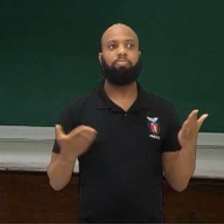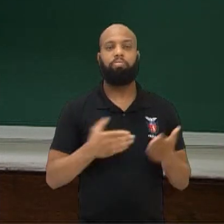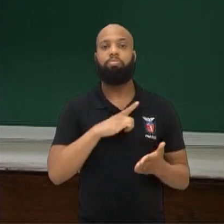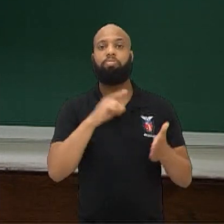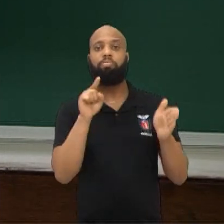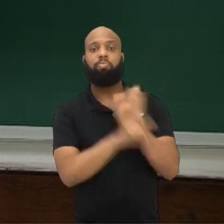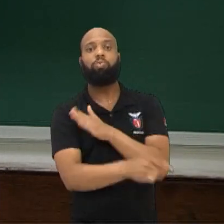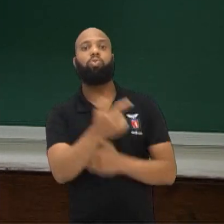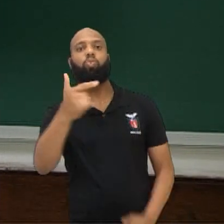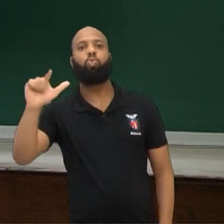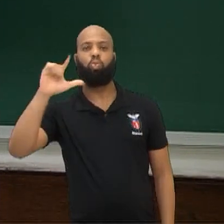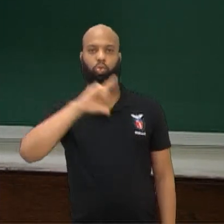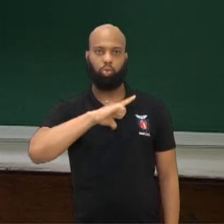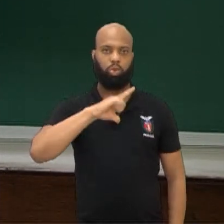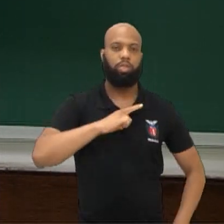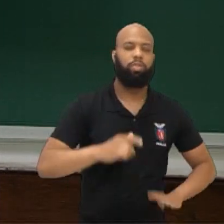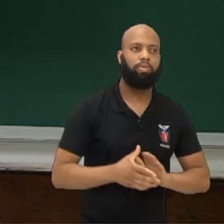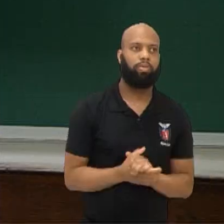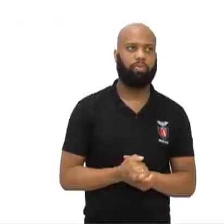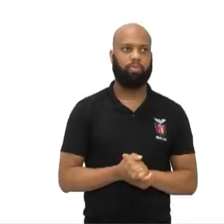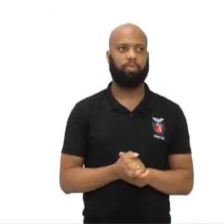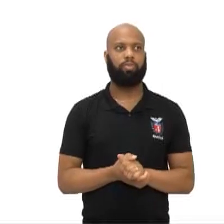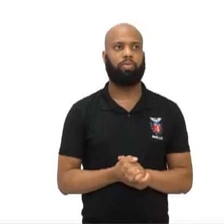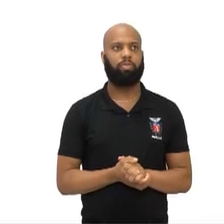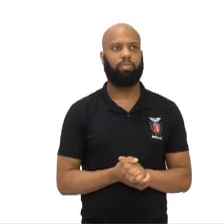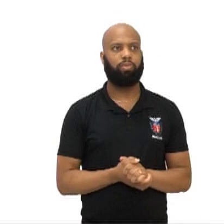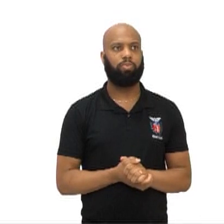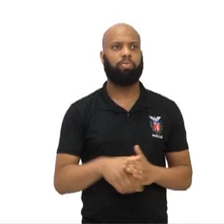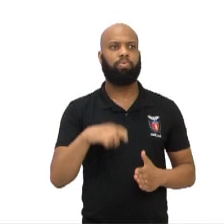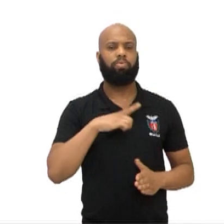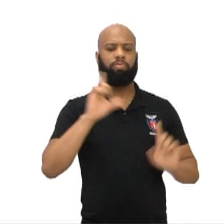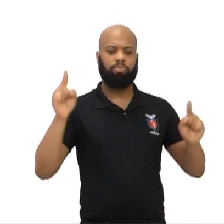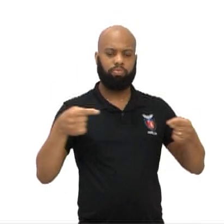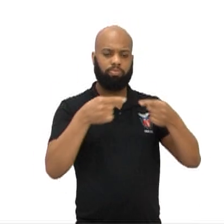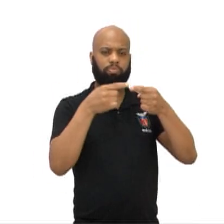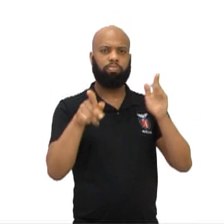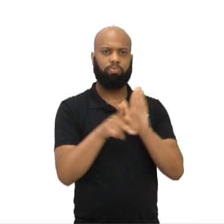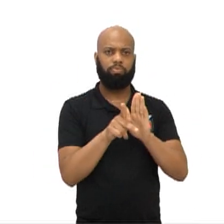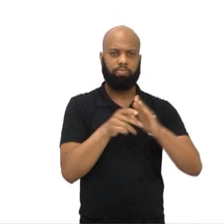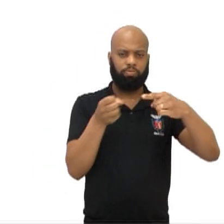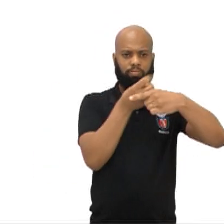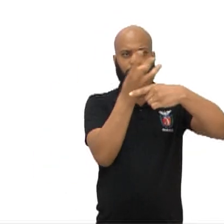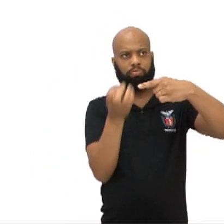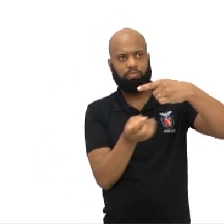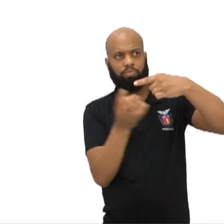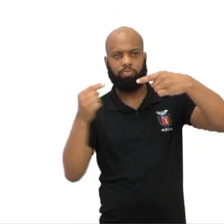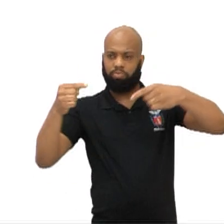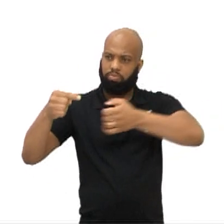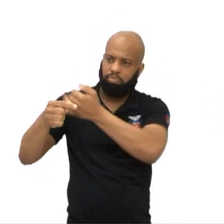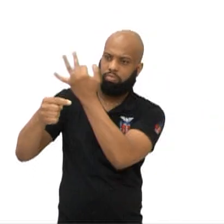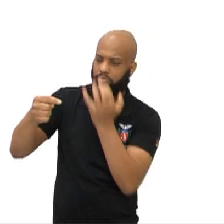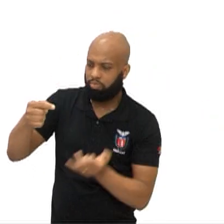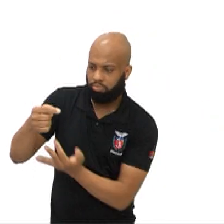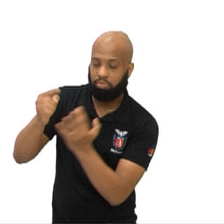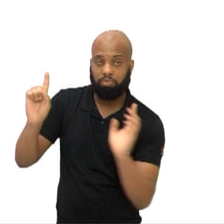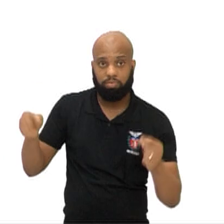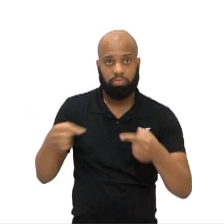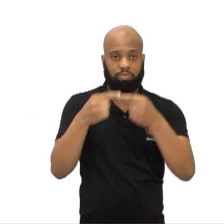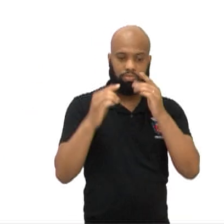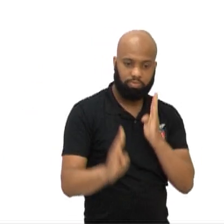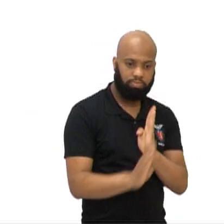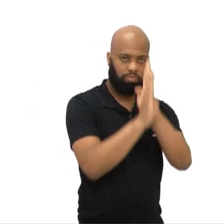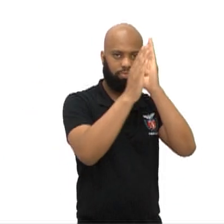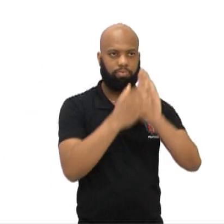Agora a gente vai para um quiz, tá? De acordo com as proporções a seguir, identifique. Então,